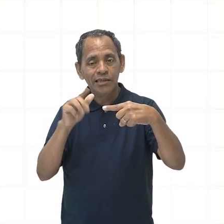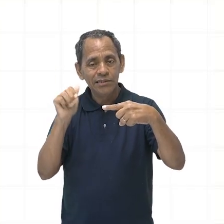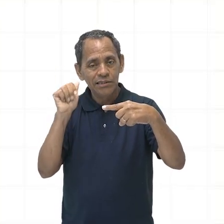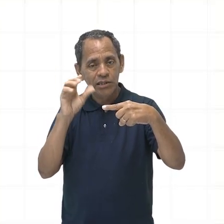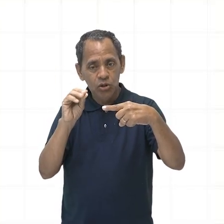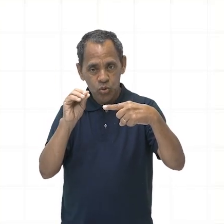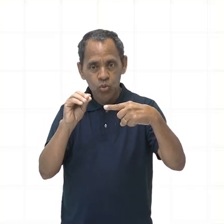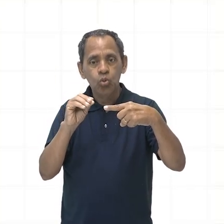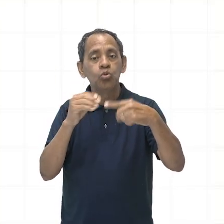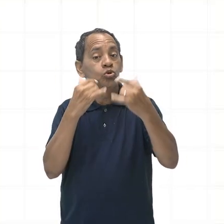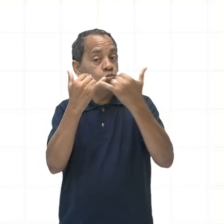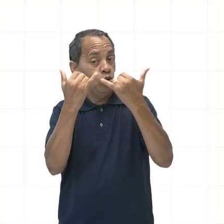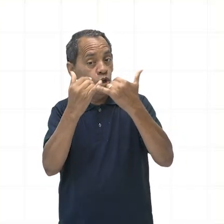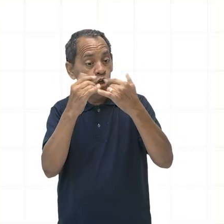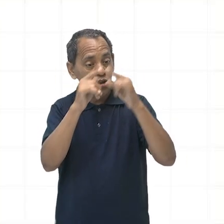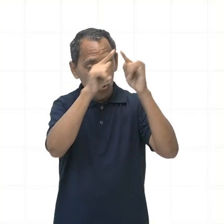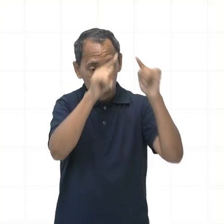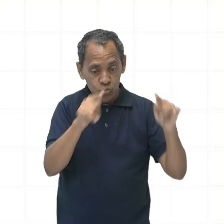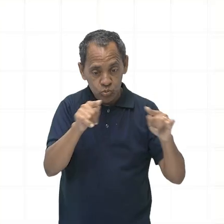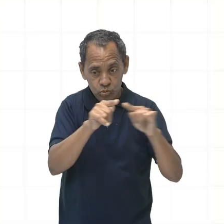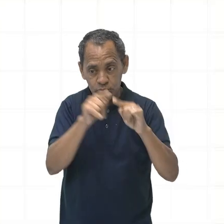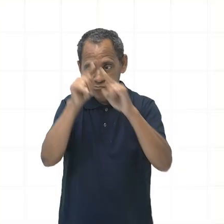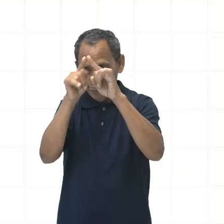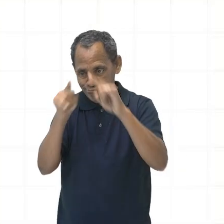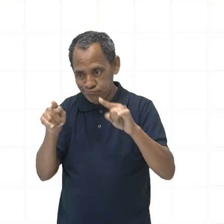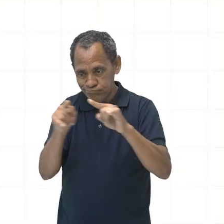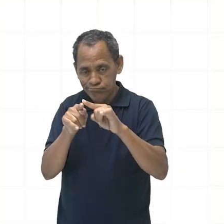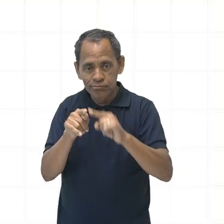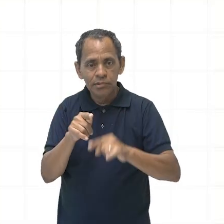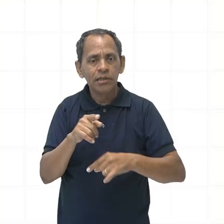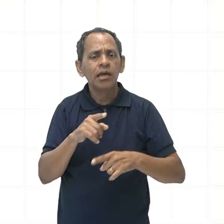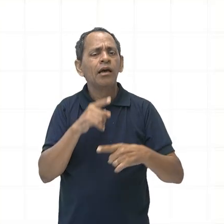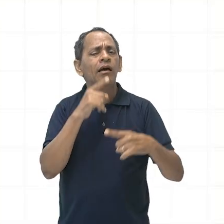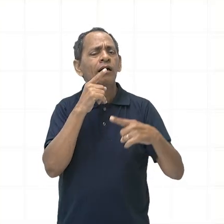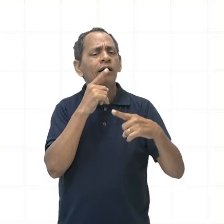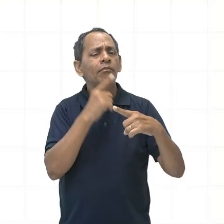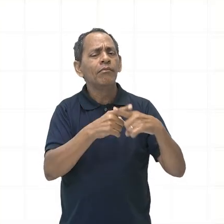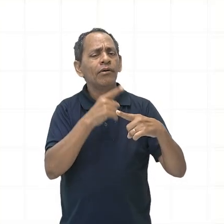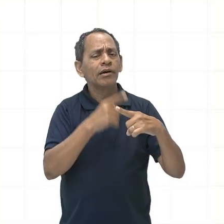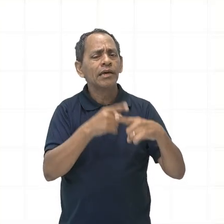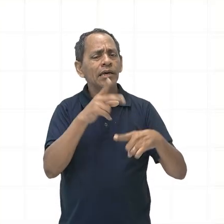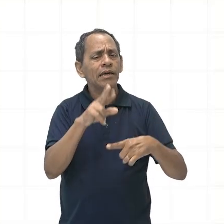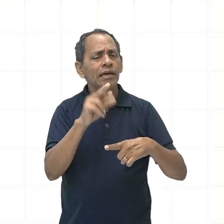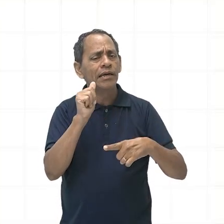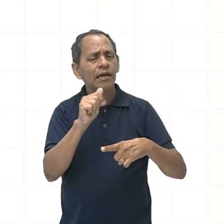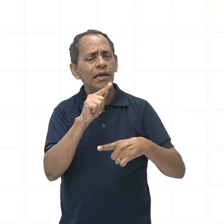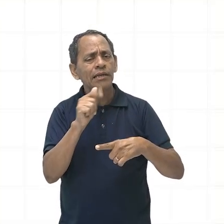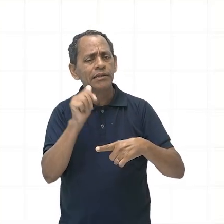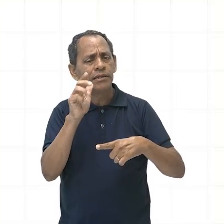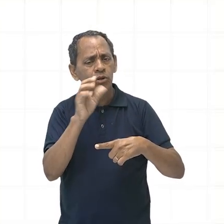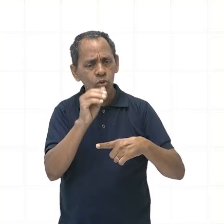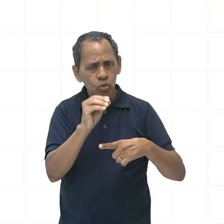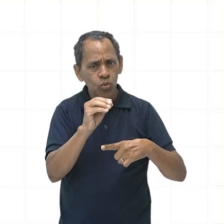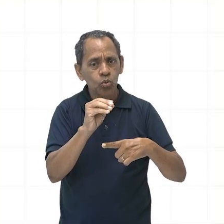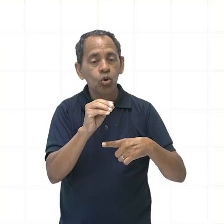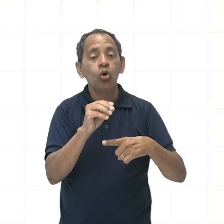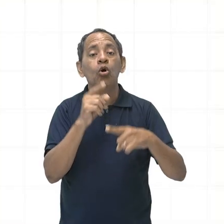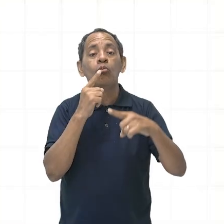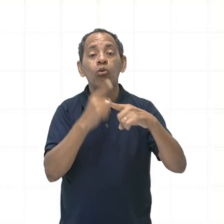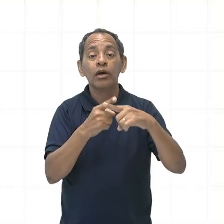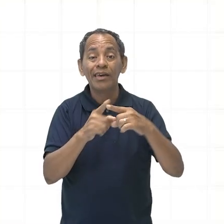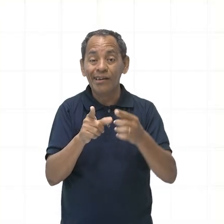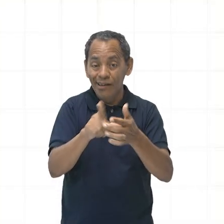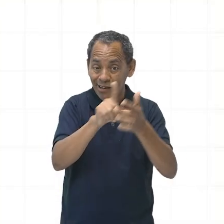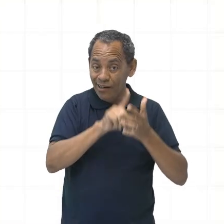semelhança entre dois triângulos. Né? Razão porque ele vem de uma divisão, de uma razão.